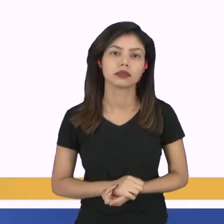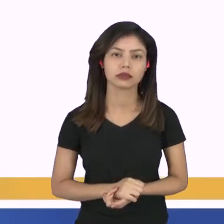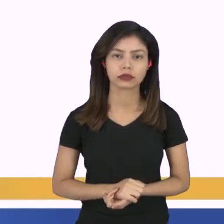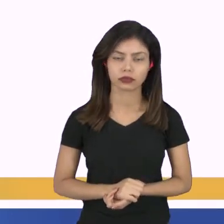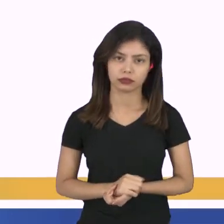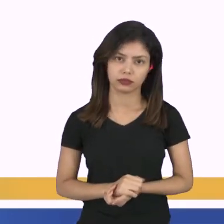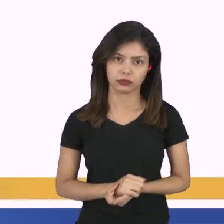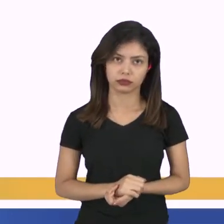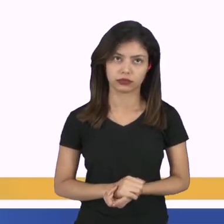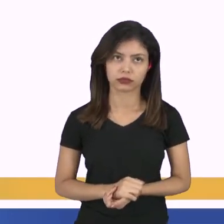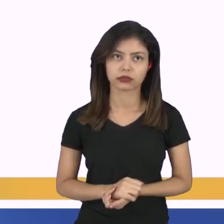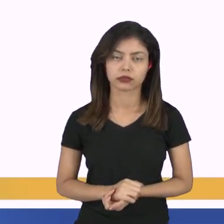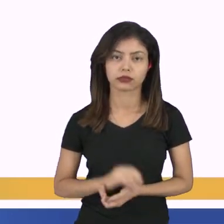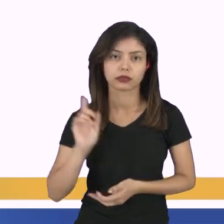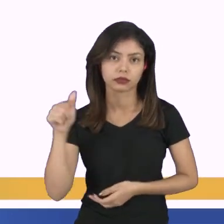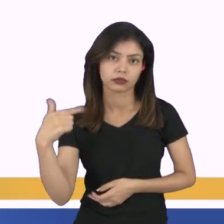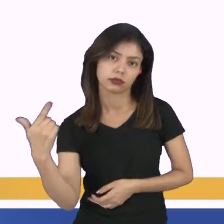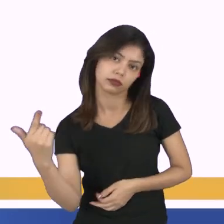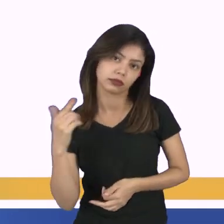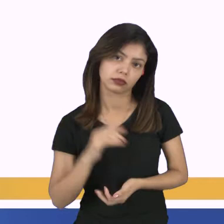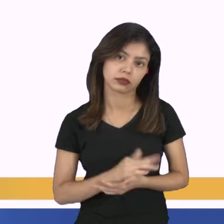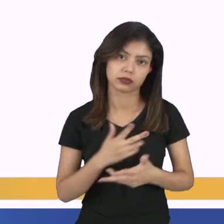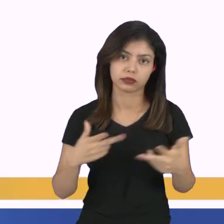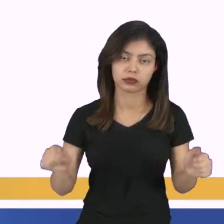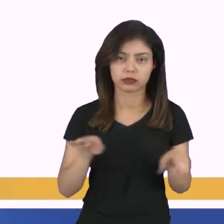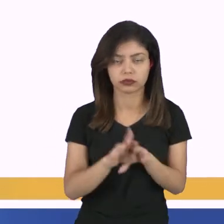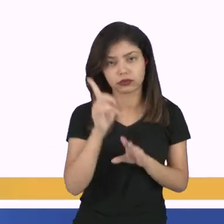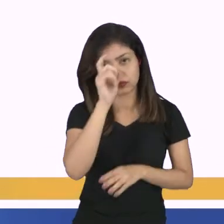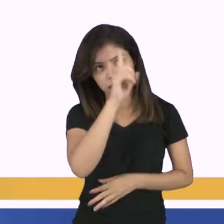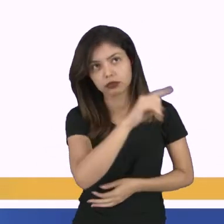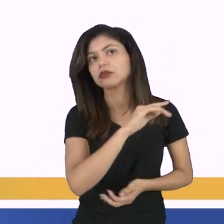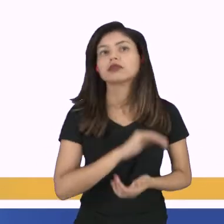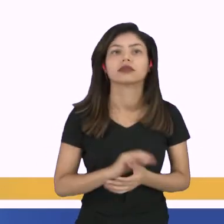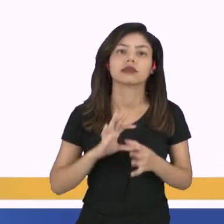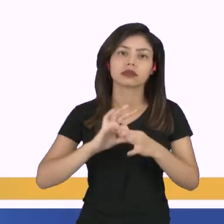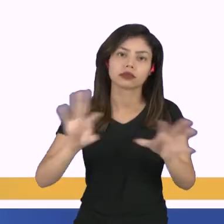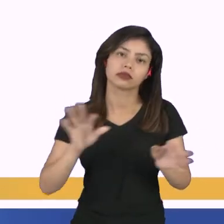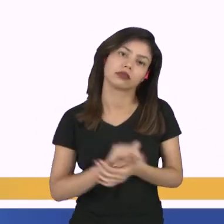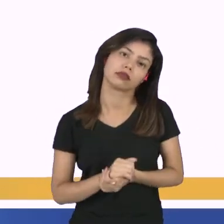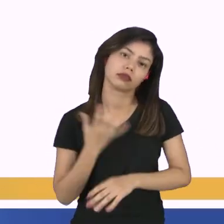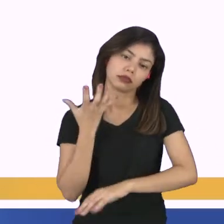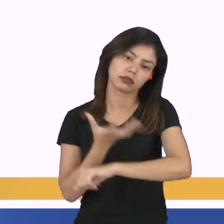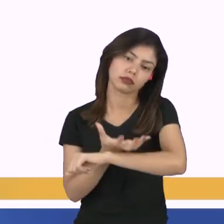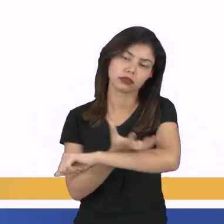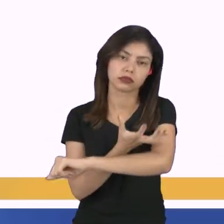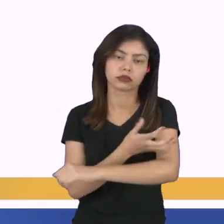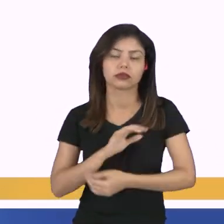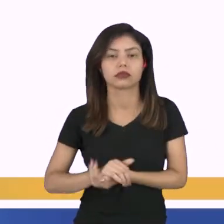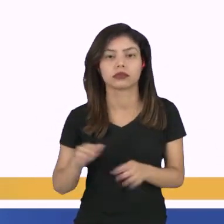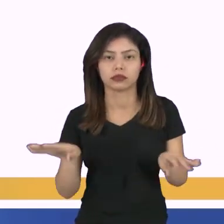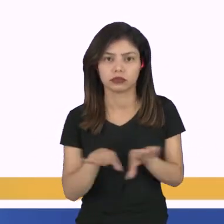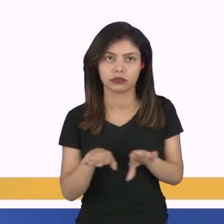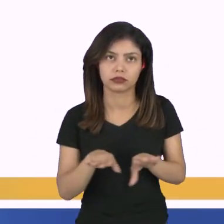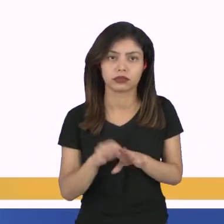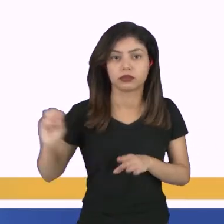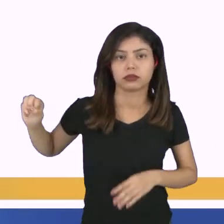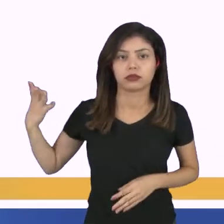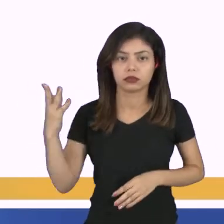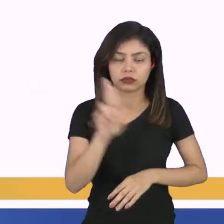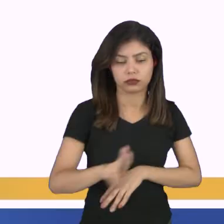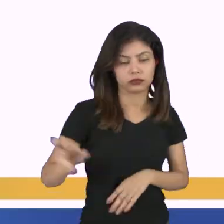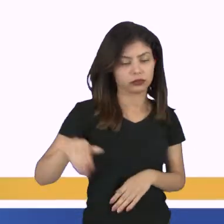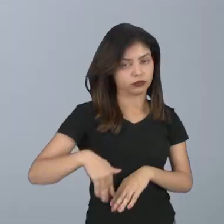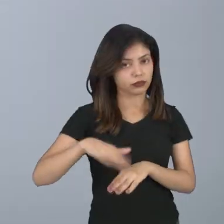recolher, né, que ele plantar. E outra coisa é a dificuldade de se livrar totalmente das plantas transgênicas, porque pode acontecer que ele não vai